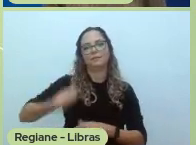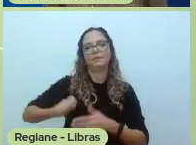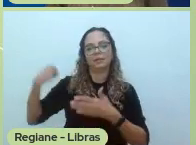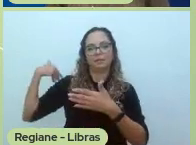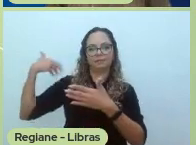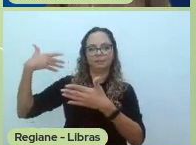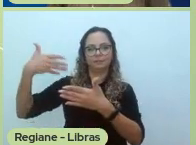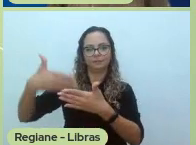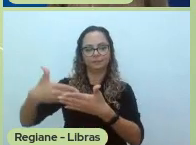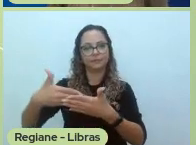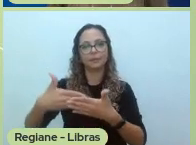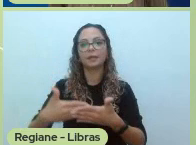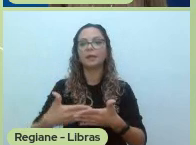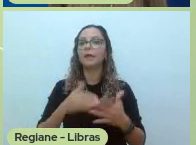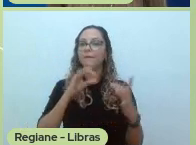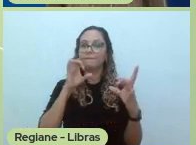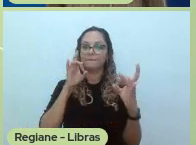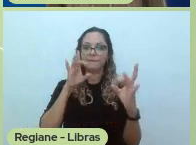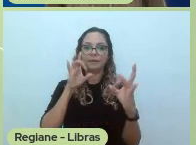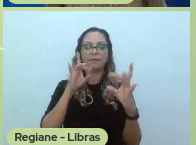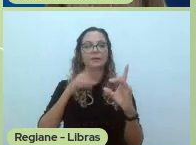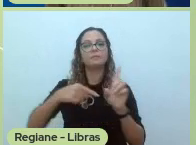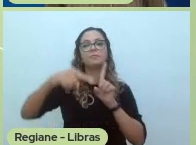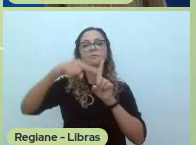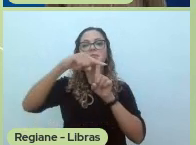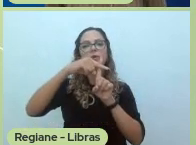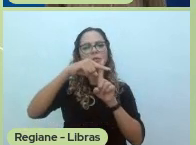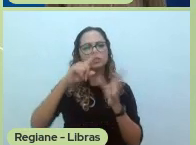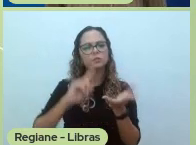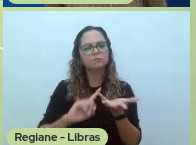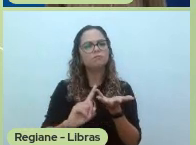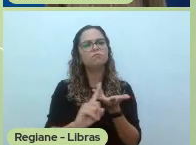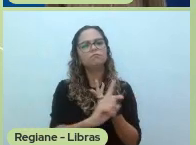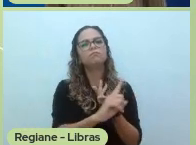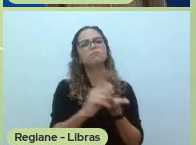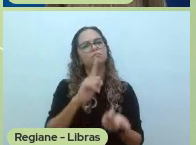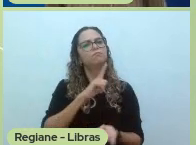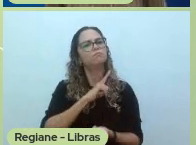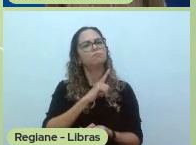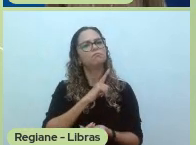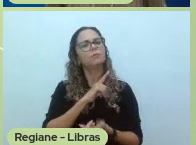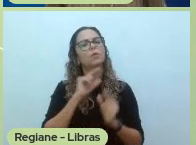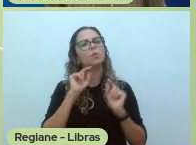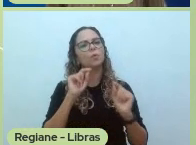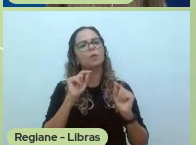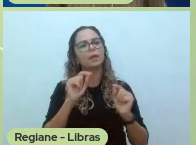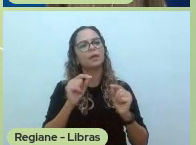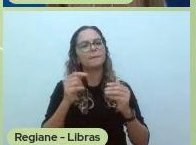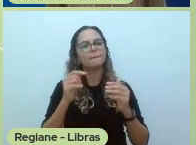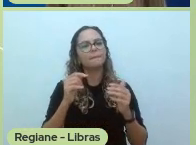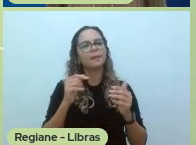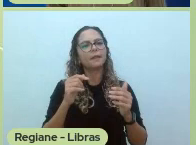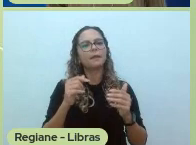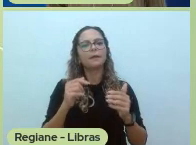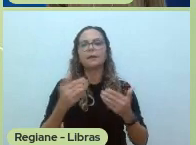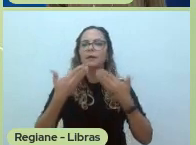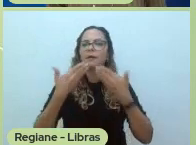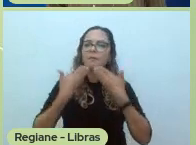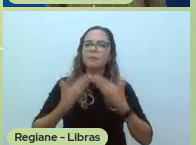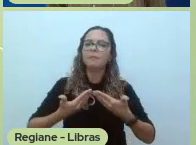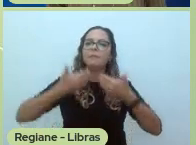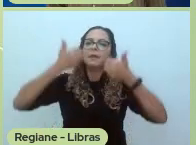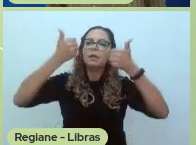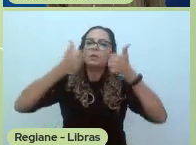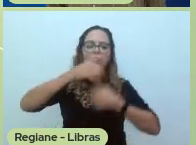feedbacks positivos são muito relacionados à melhoria interna de abertura, de